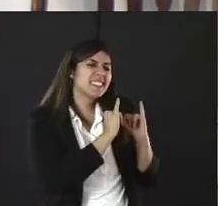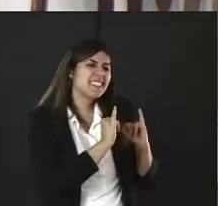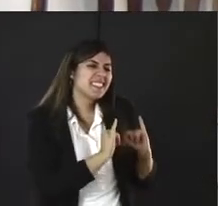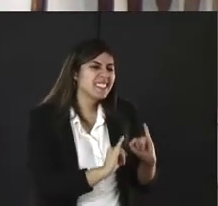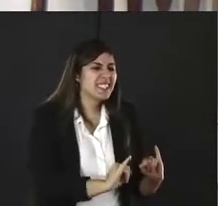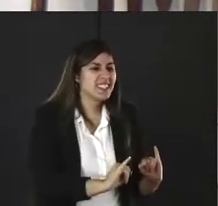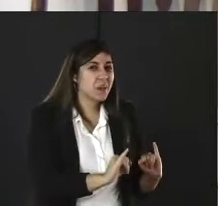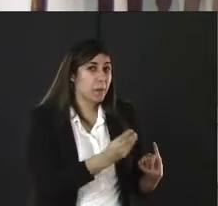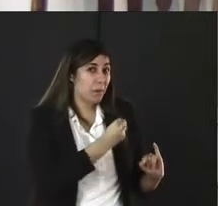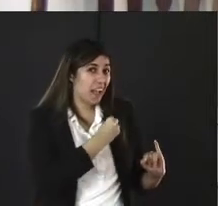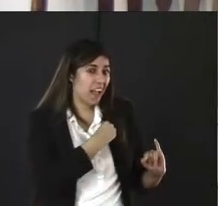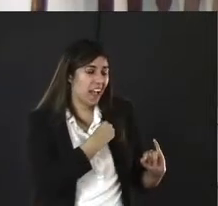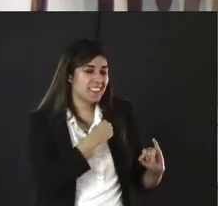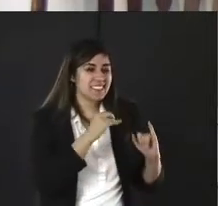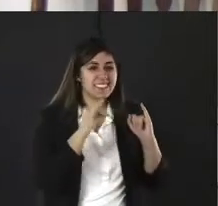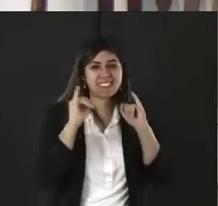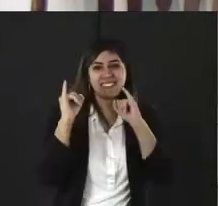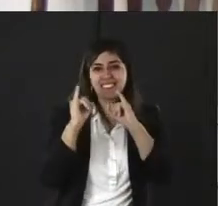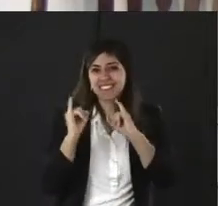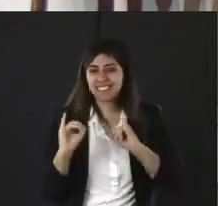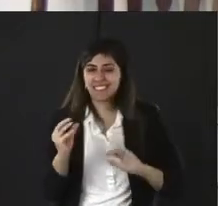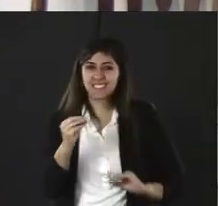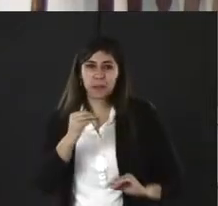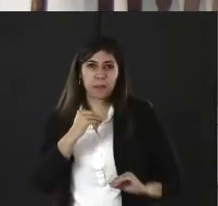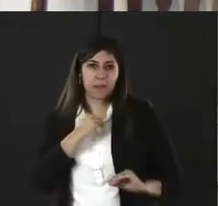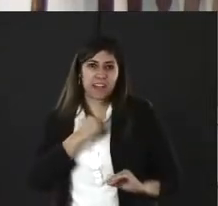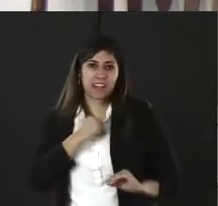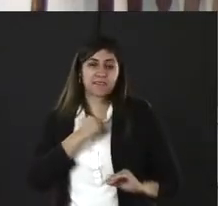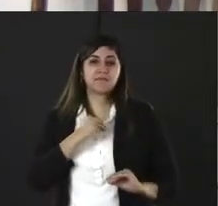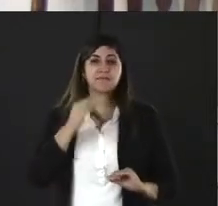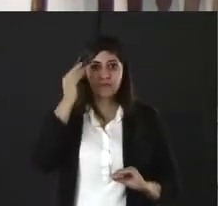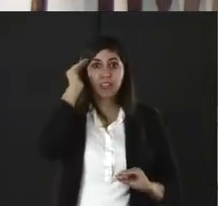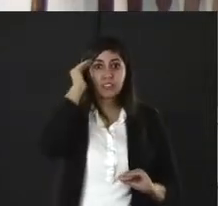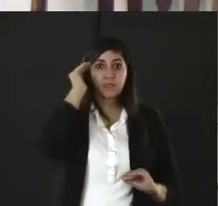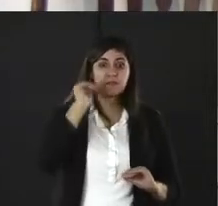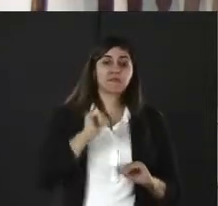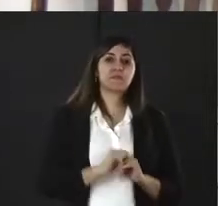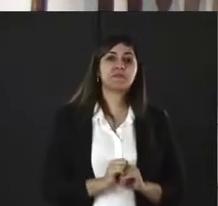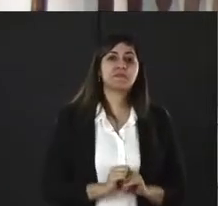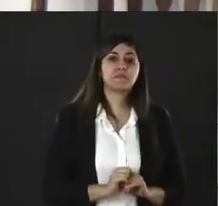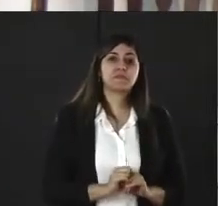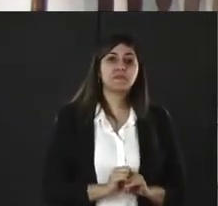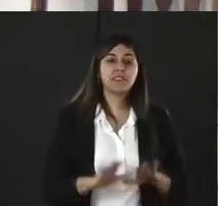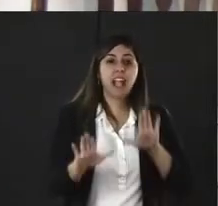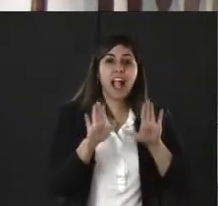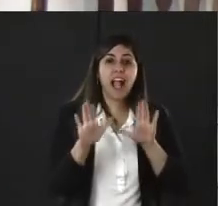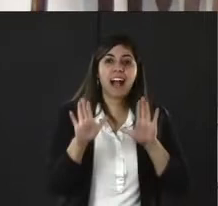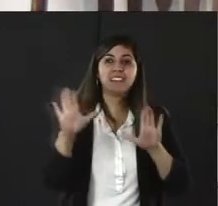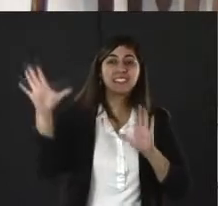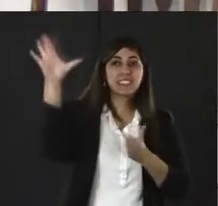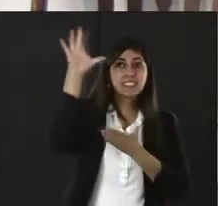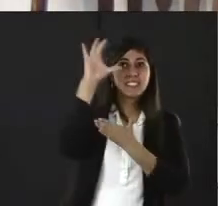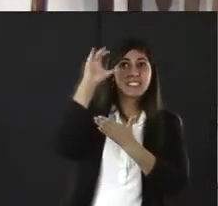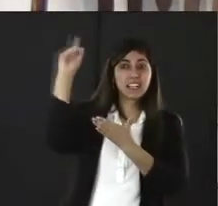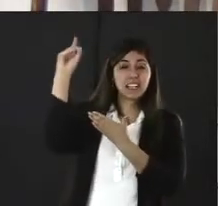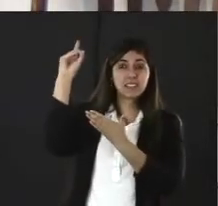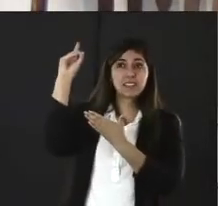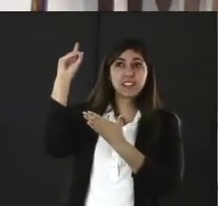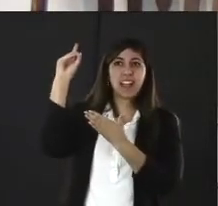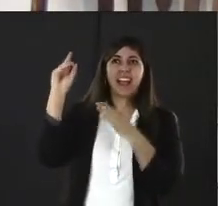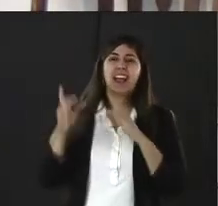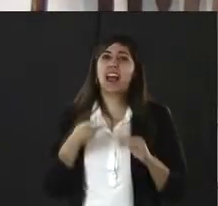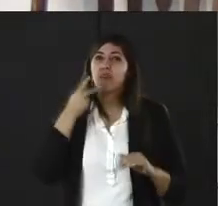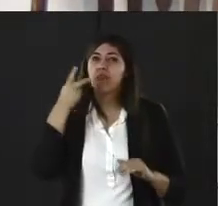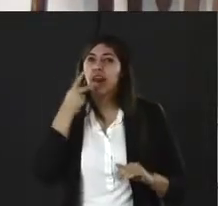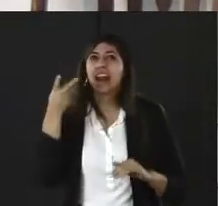zinho aqui outro ídolo zinho lá quando nós não queremos tomar o santo nome de deus em vão de vez em quando nós estamos